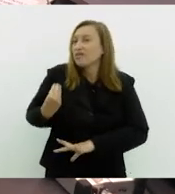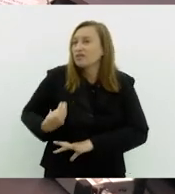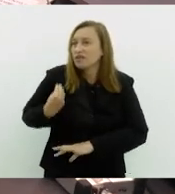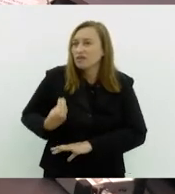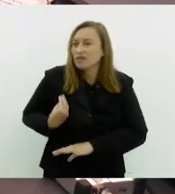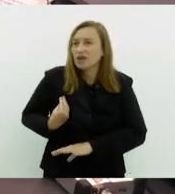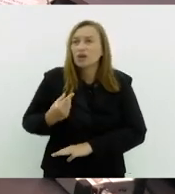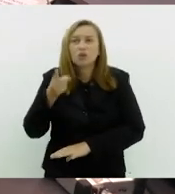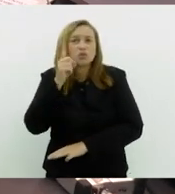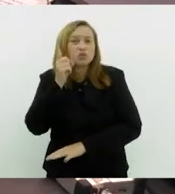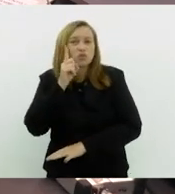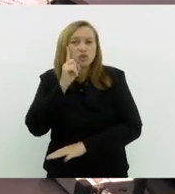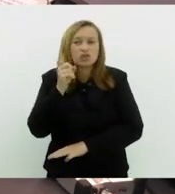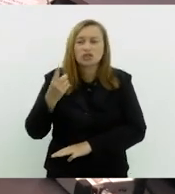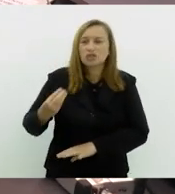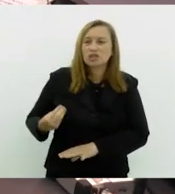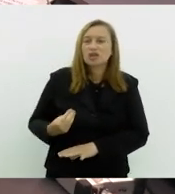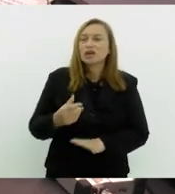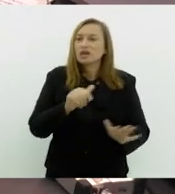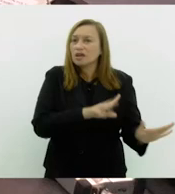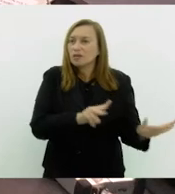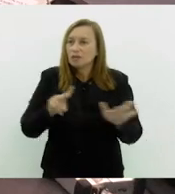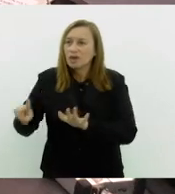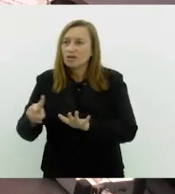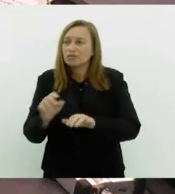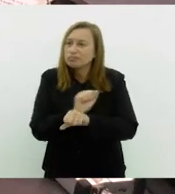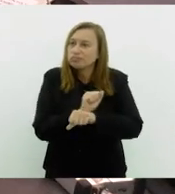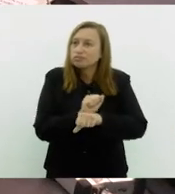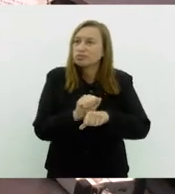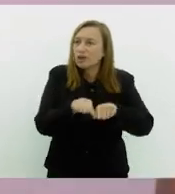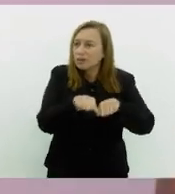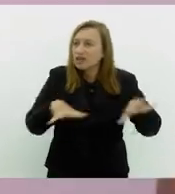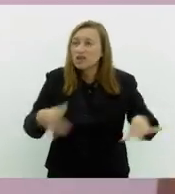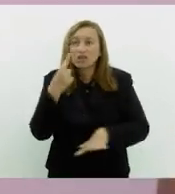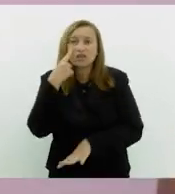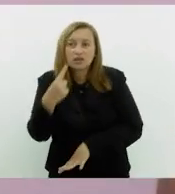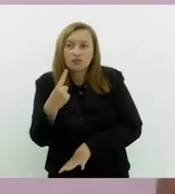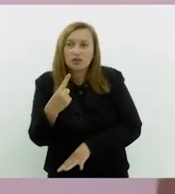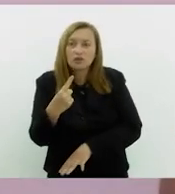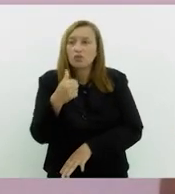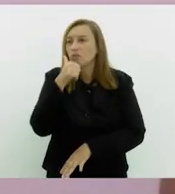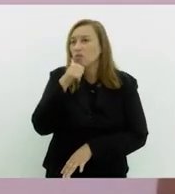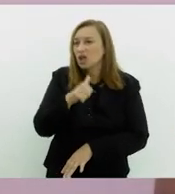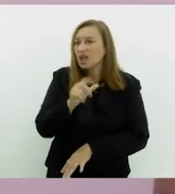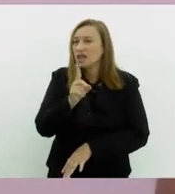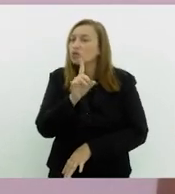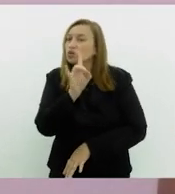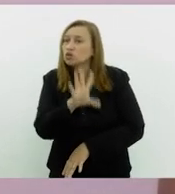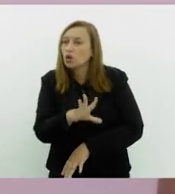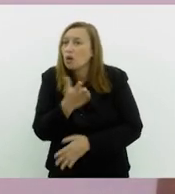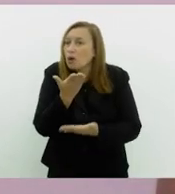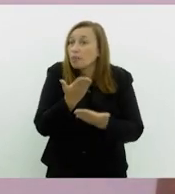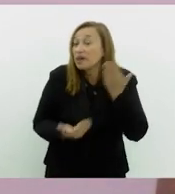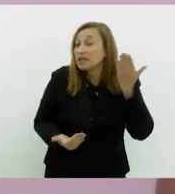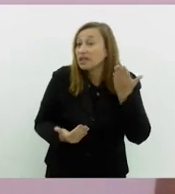o cotidiano das mulheres na pandemia. Porque também a gente viu, essas mulheres não só perderam seus empregos,